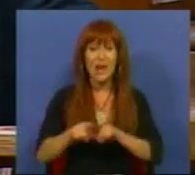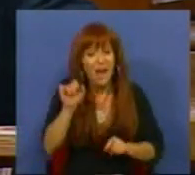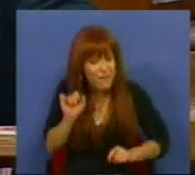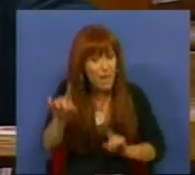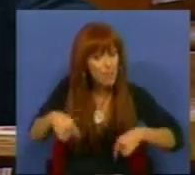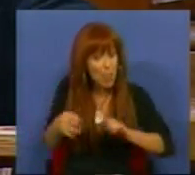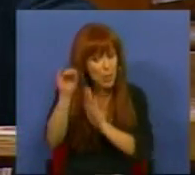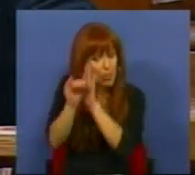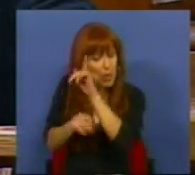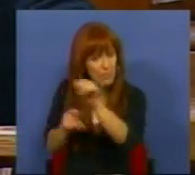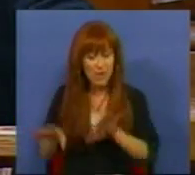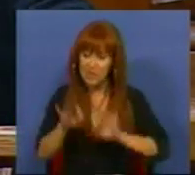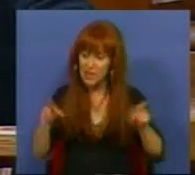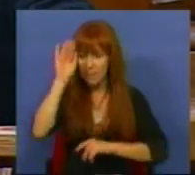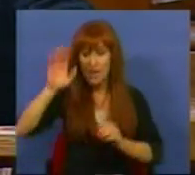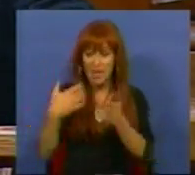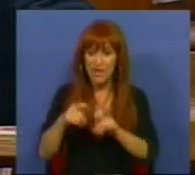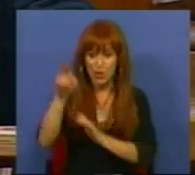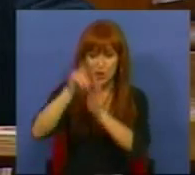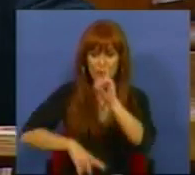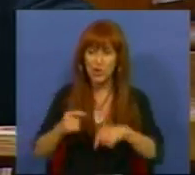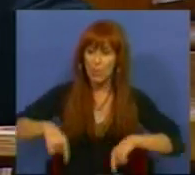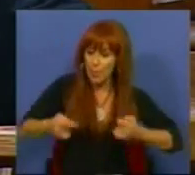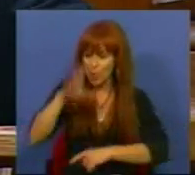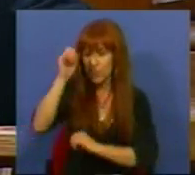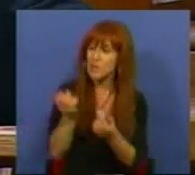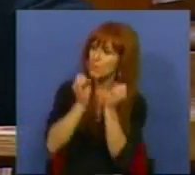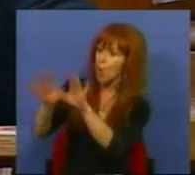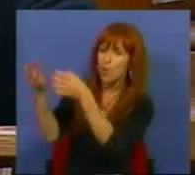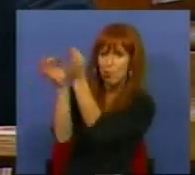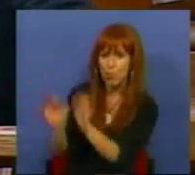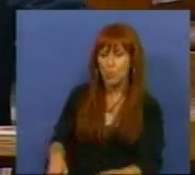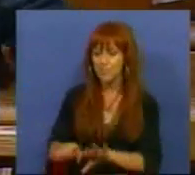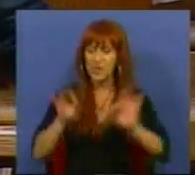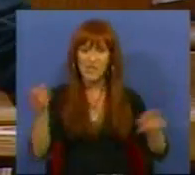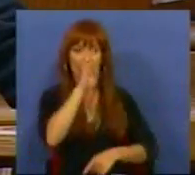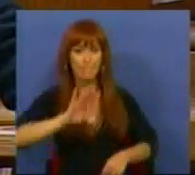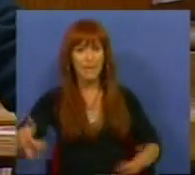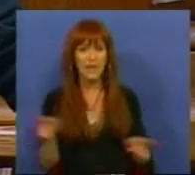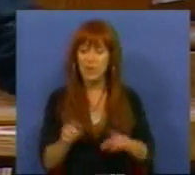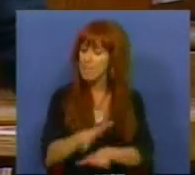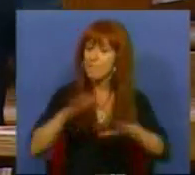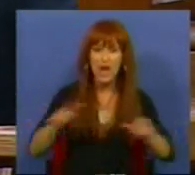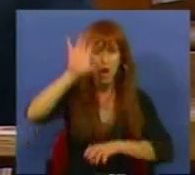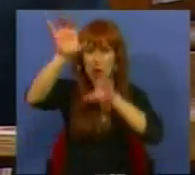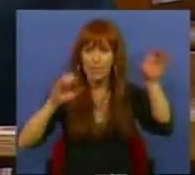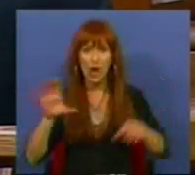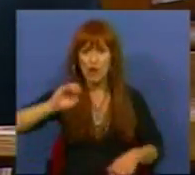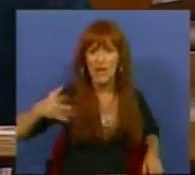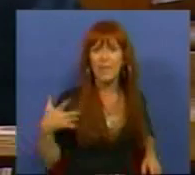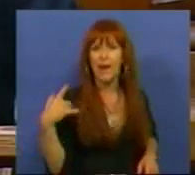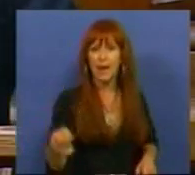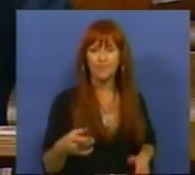seu próprio programa, como é recomendado pelo relatório que o próprio Governo mandou elaborar, como é prática na maior parte dos países da